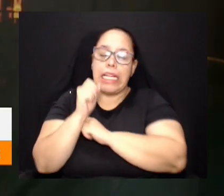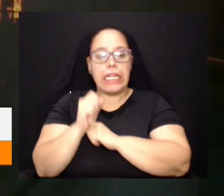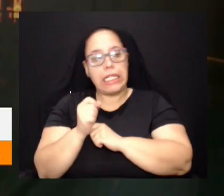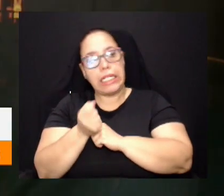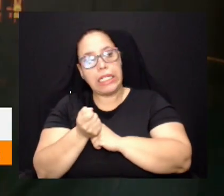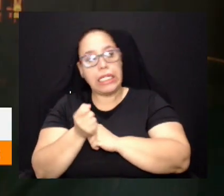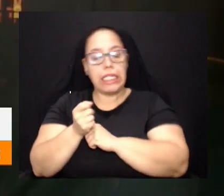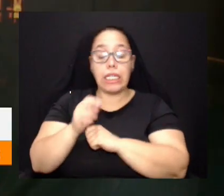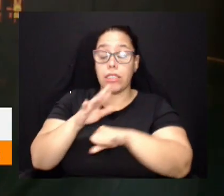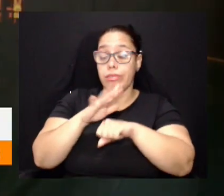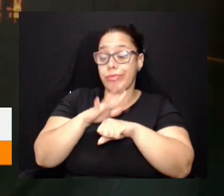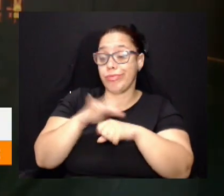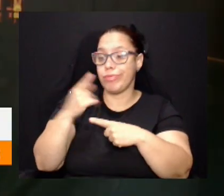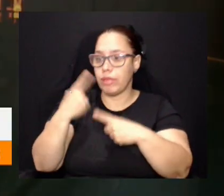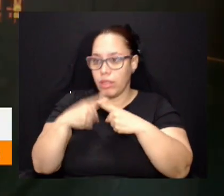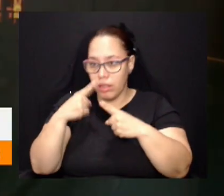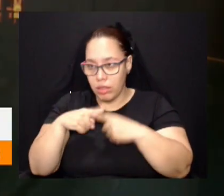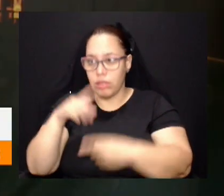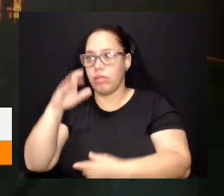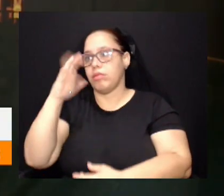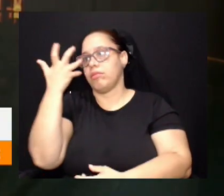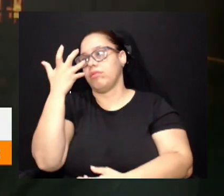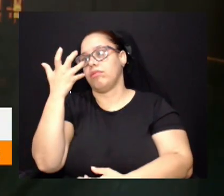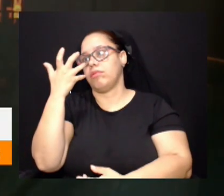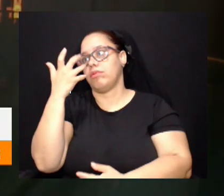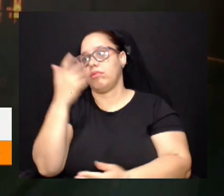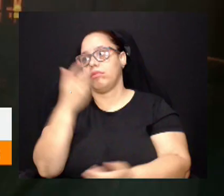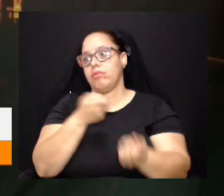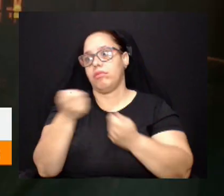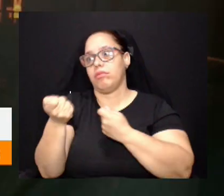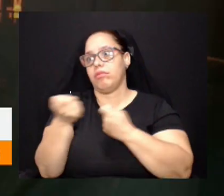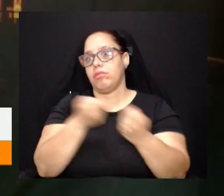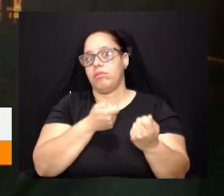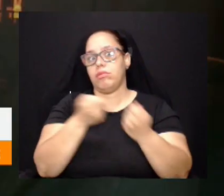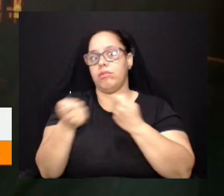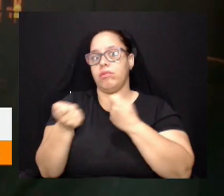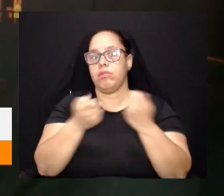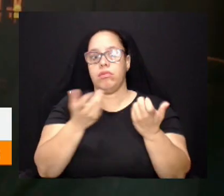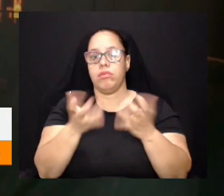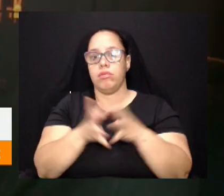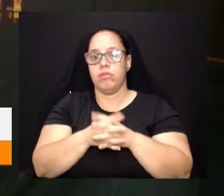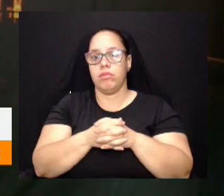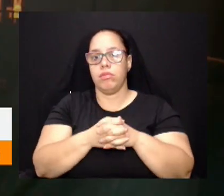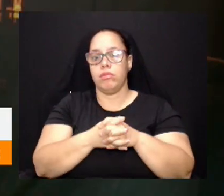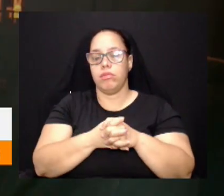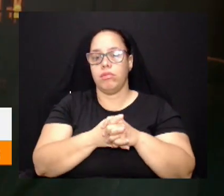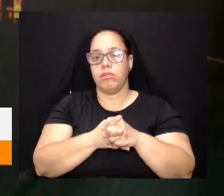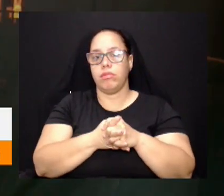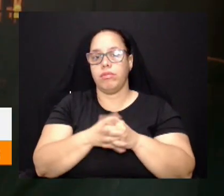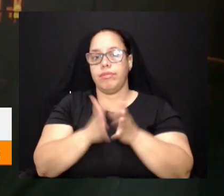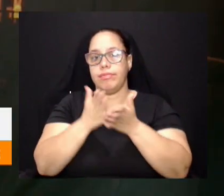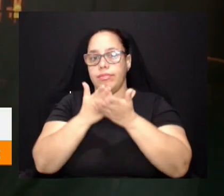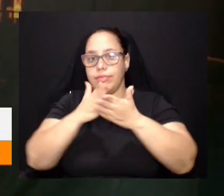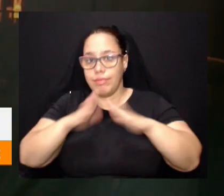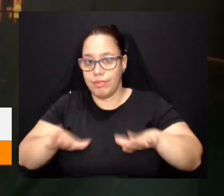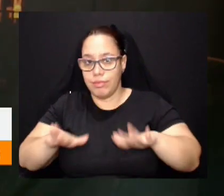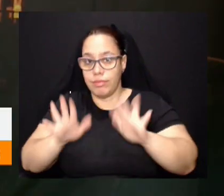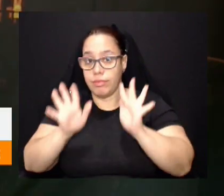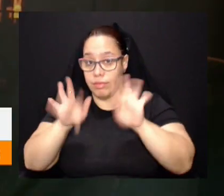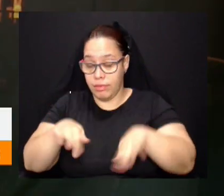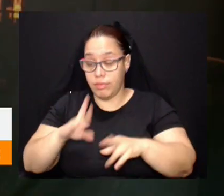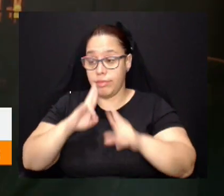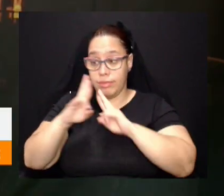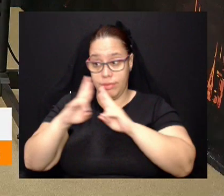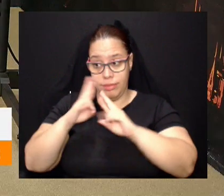por que acontece essa oscilação nessa situação aí de término de relacionamento?